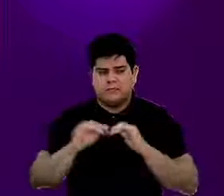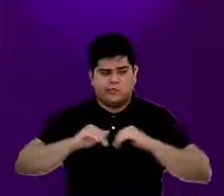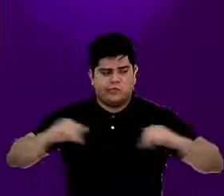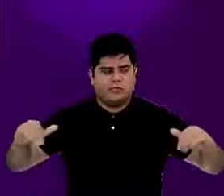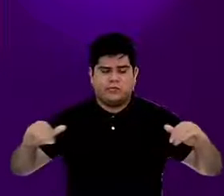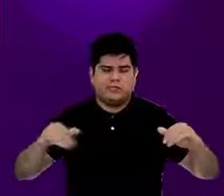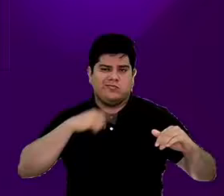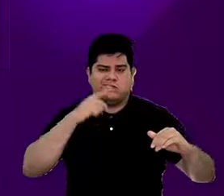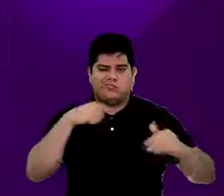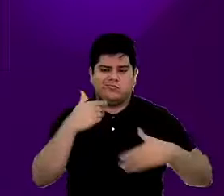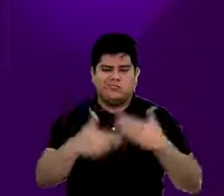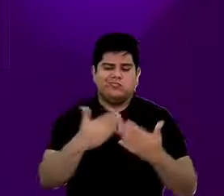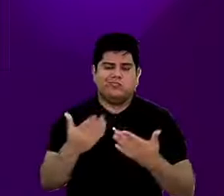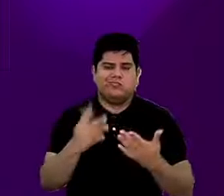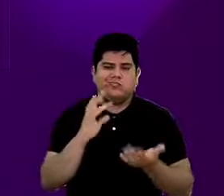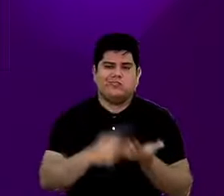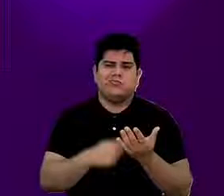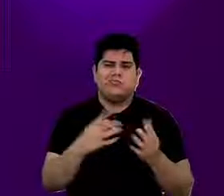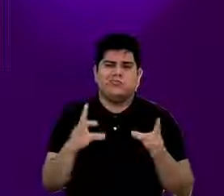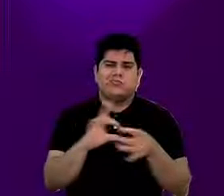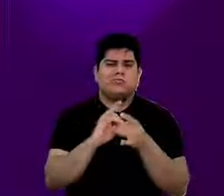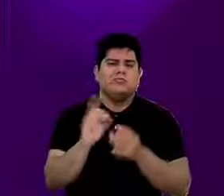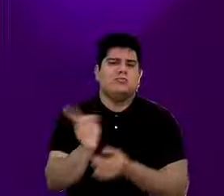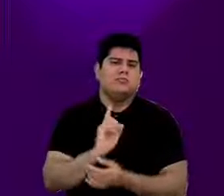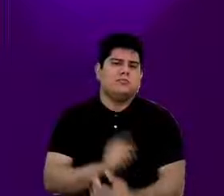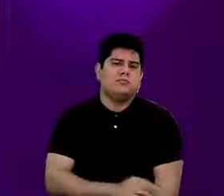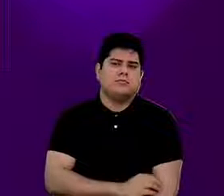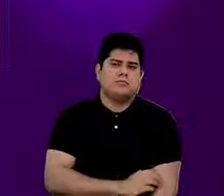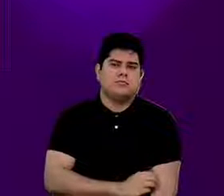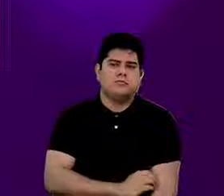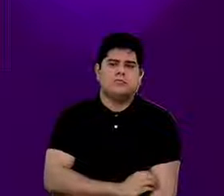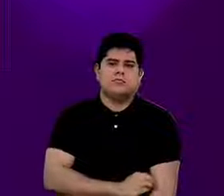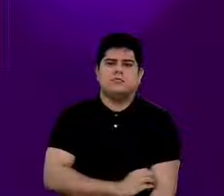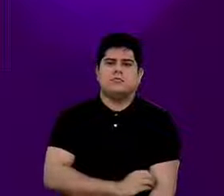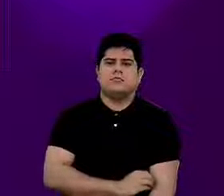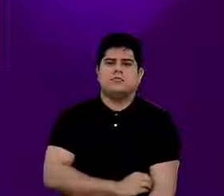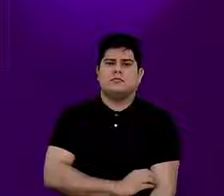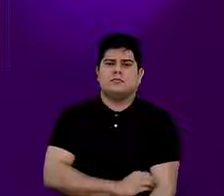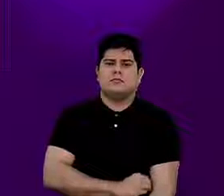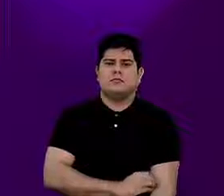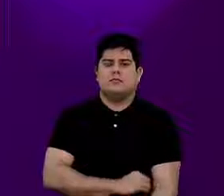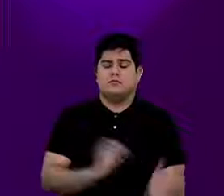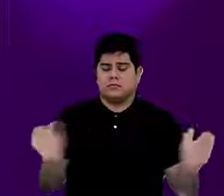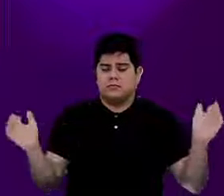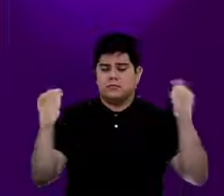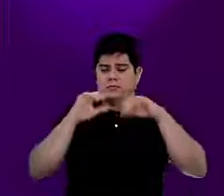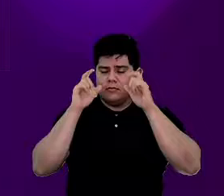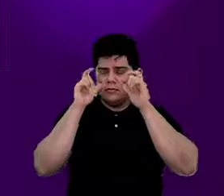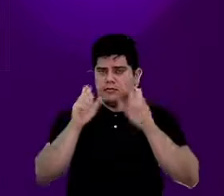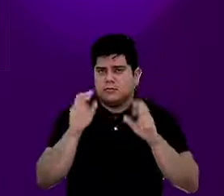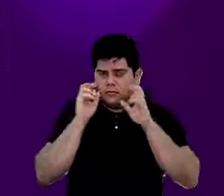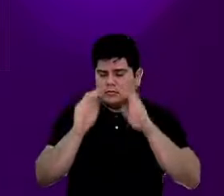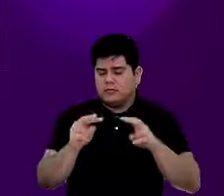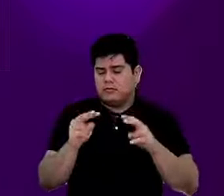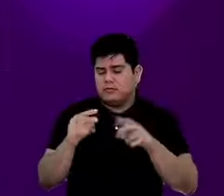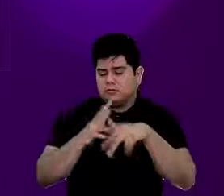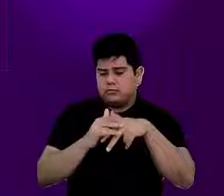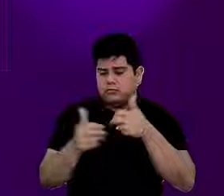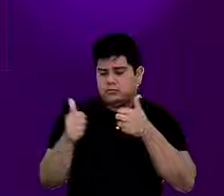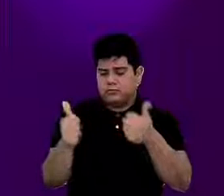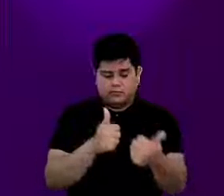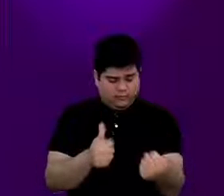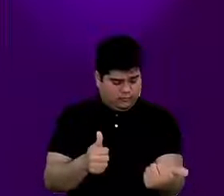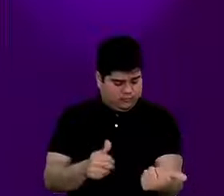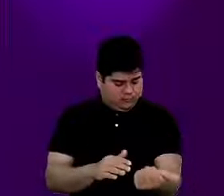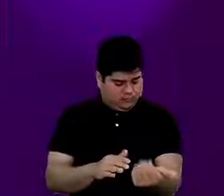consegue chegar nesse acordo, dessa confluência de interesses visando o bem-estar do paciente. Então, agora, a